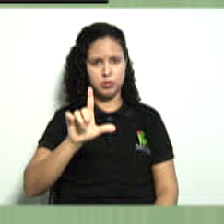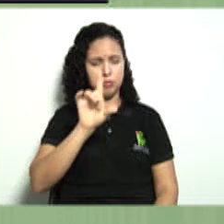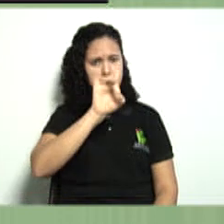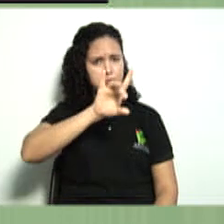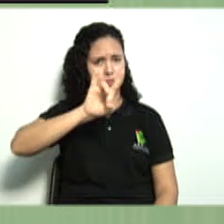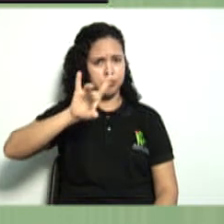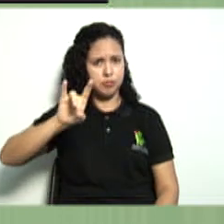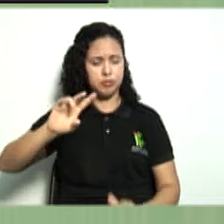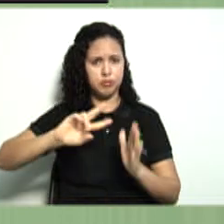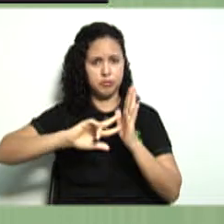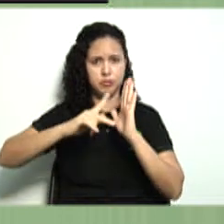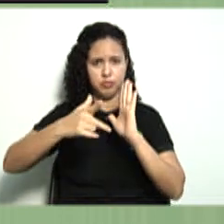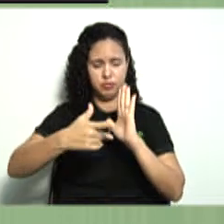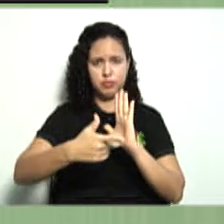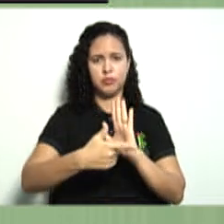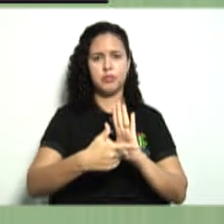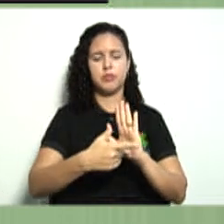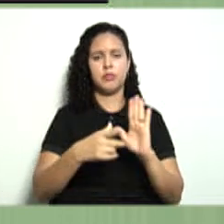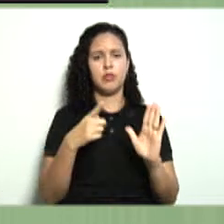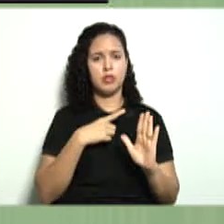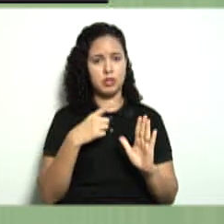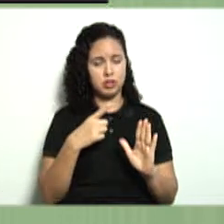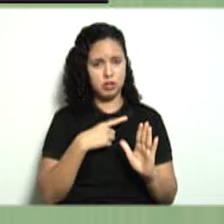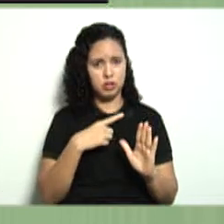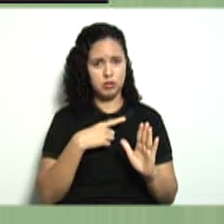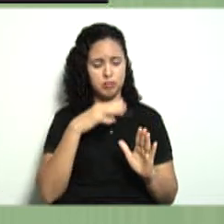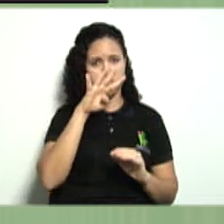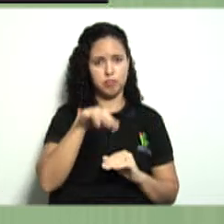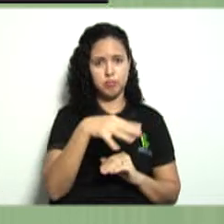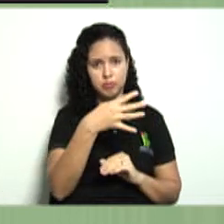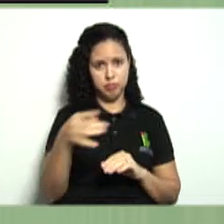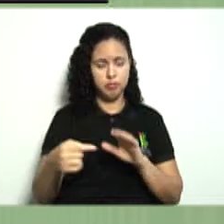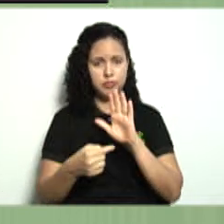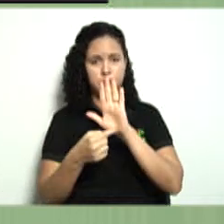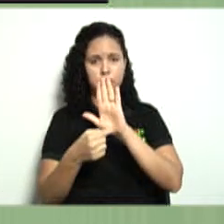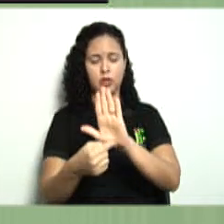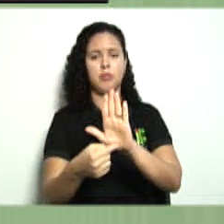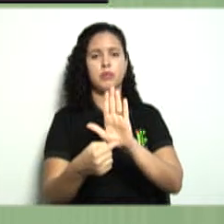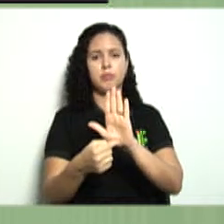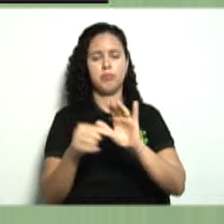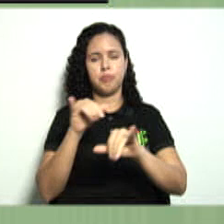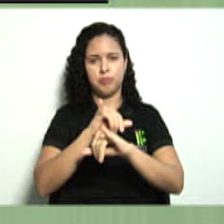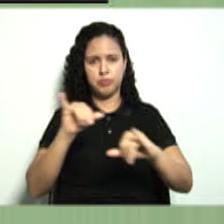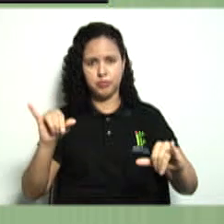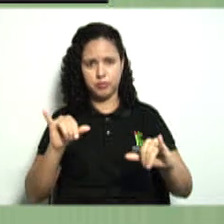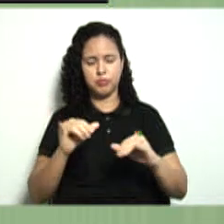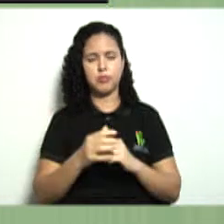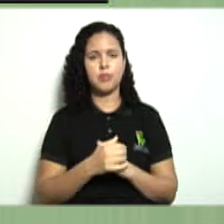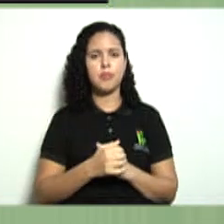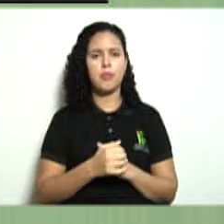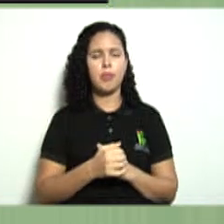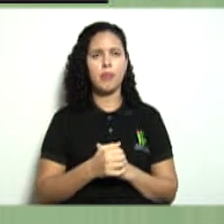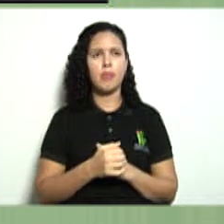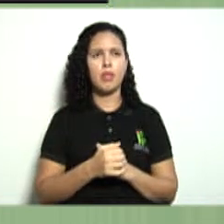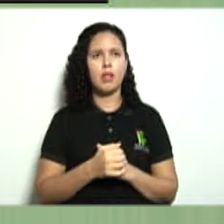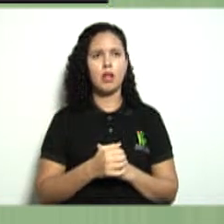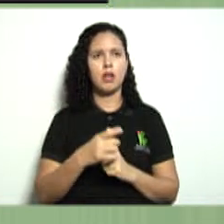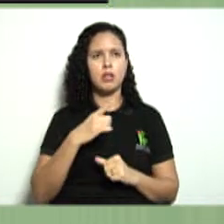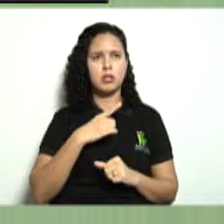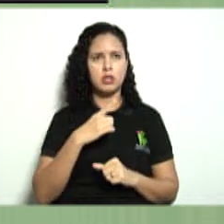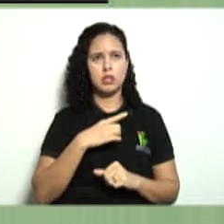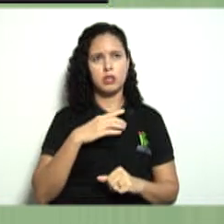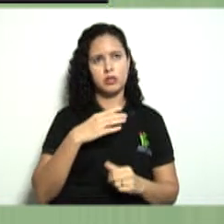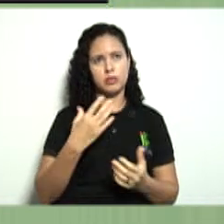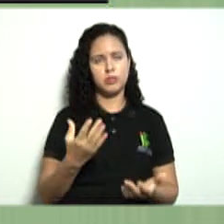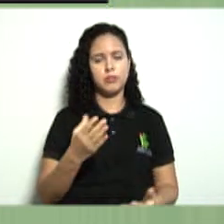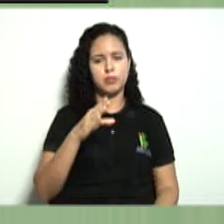a gente deixou para vocês essa tabela que dá essa informação, a abreviação,